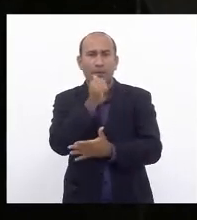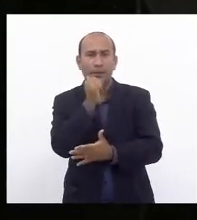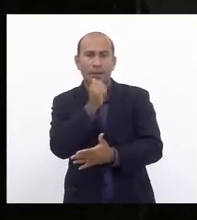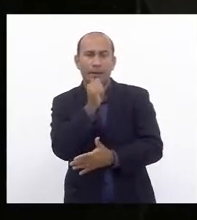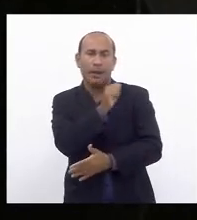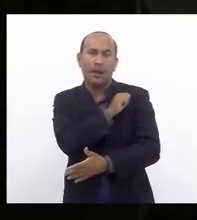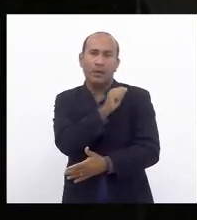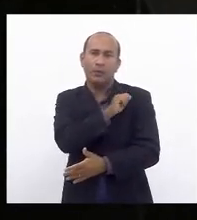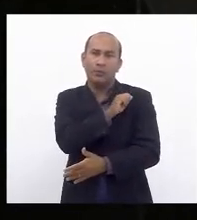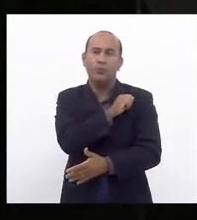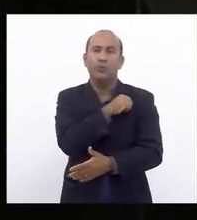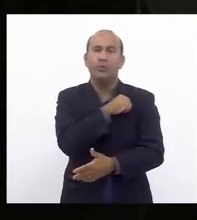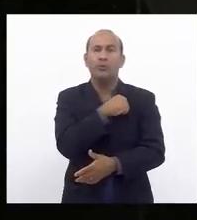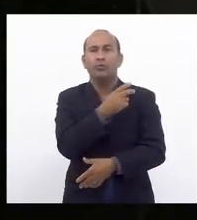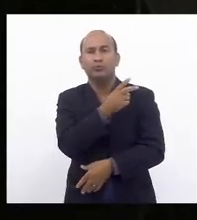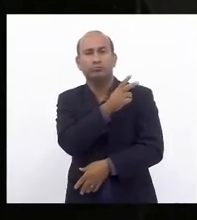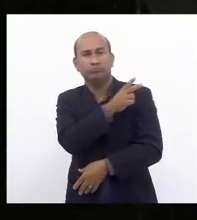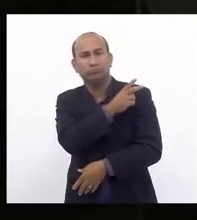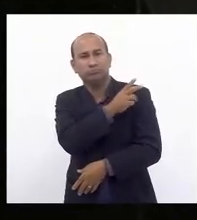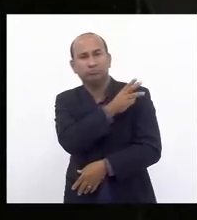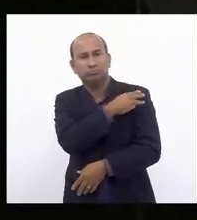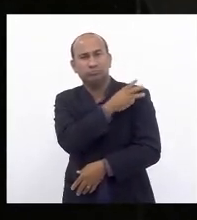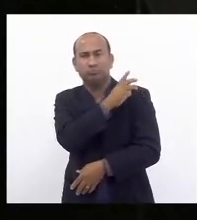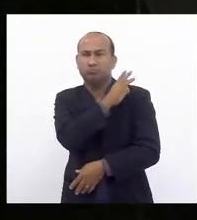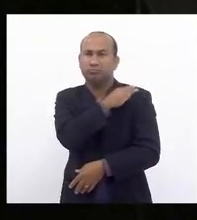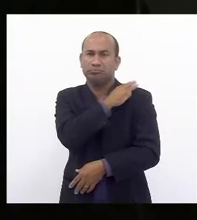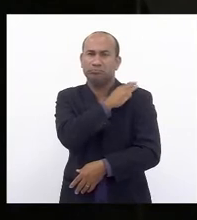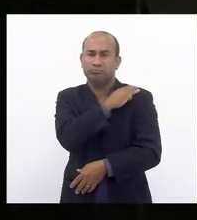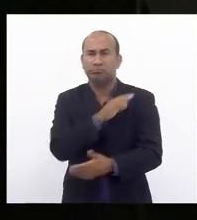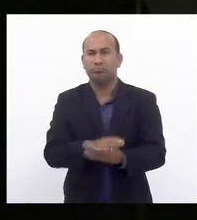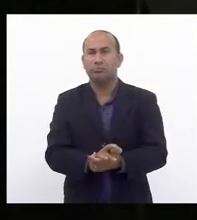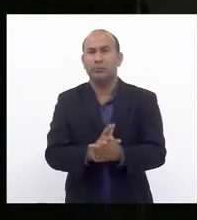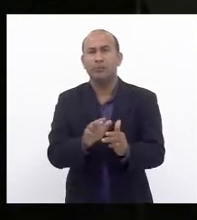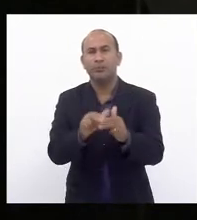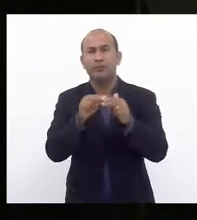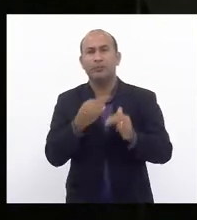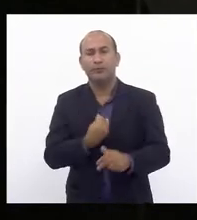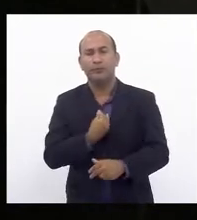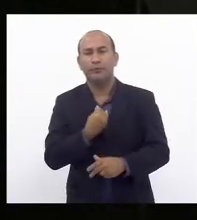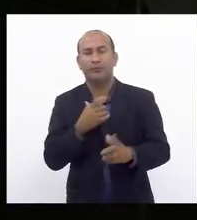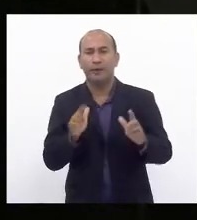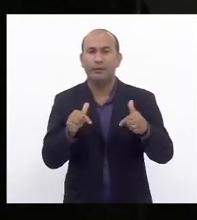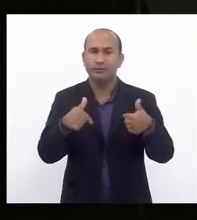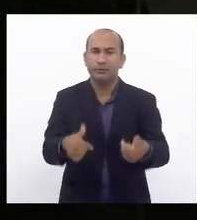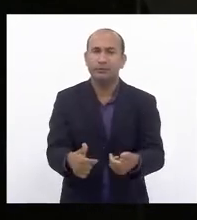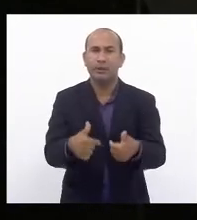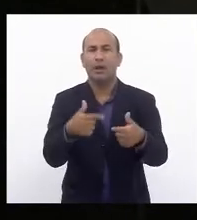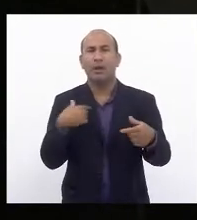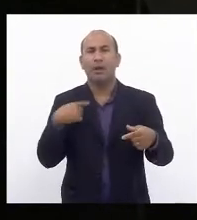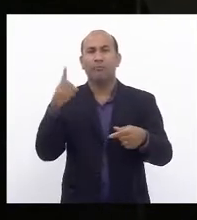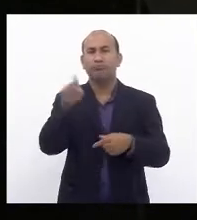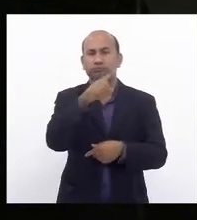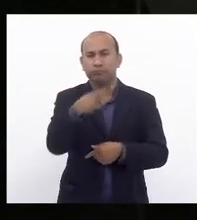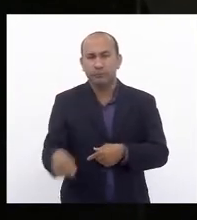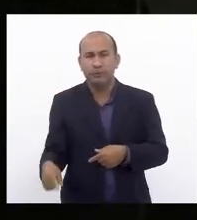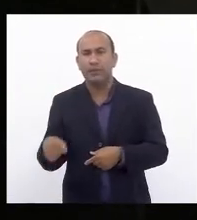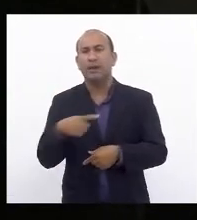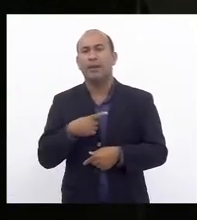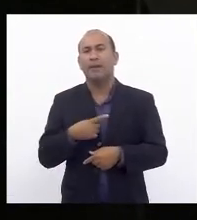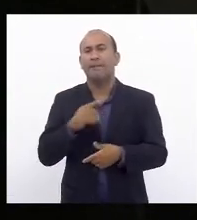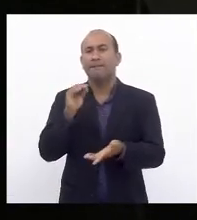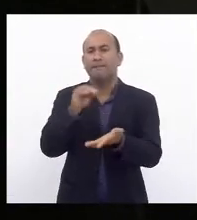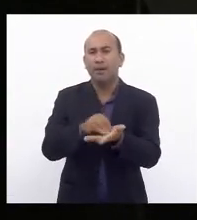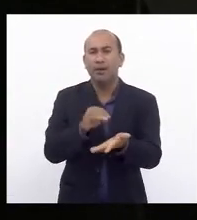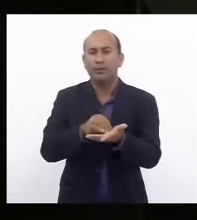do segundo segmento, do fundamental e, dotadamente, do ensino médio, porque vive uma situação de exclusão, de constrangimento, de